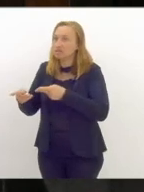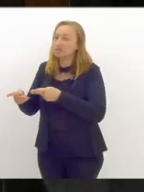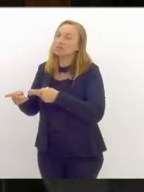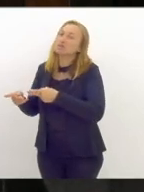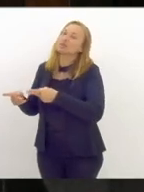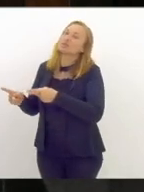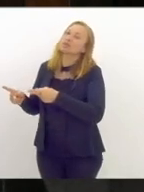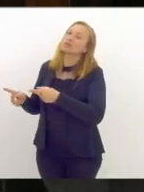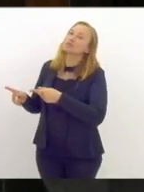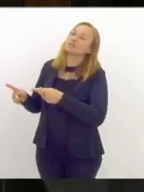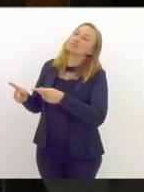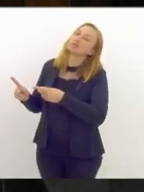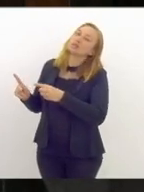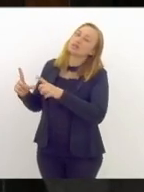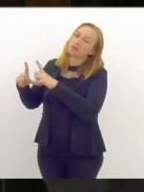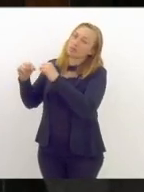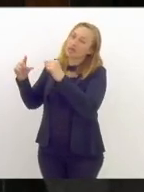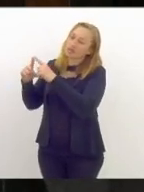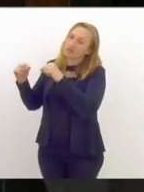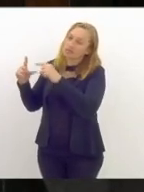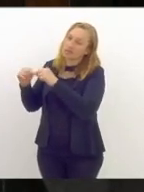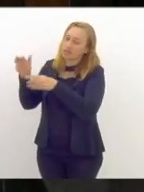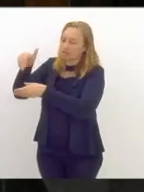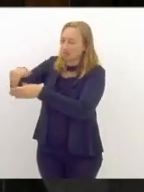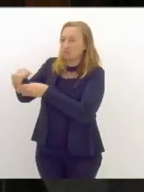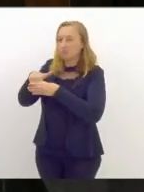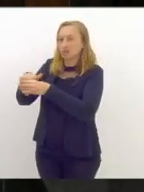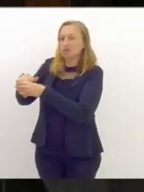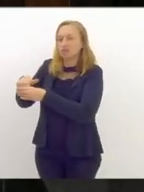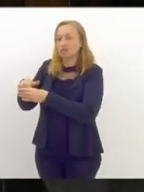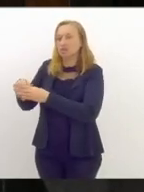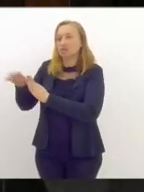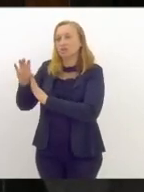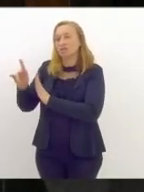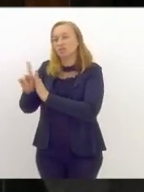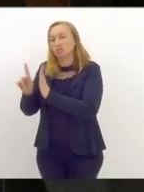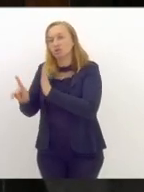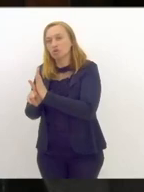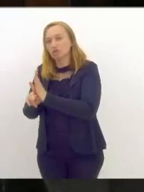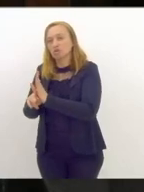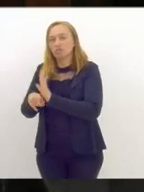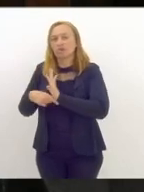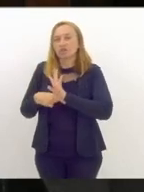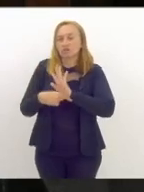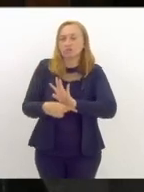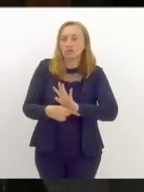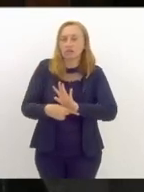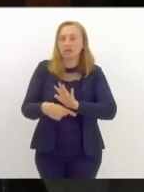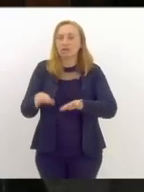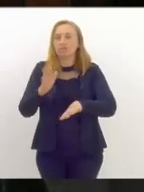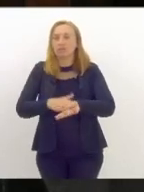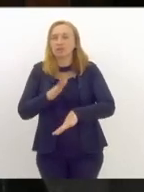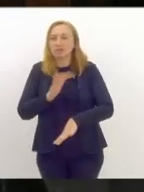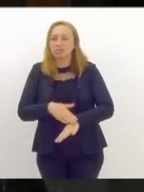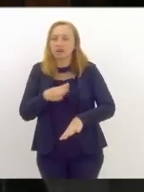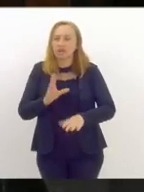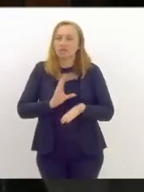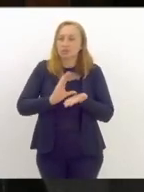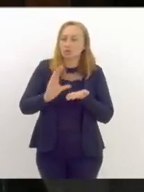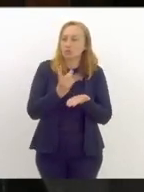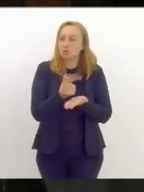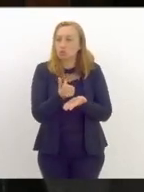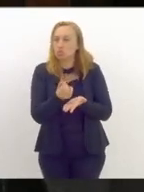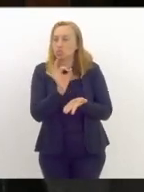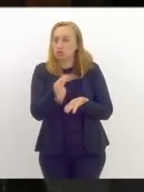projetos que garantiu a chegada mais precoce da vacina possível, os recursos financeiros necessários, leis